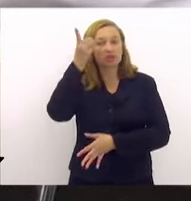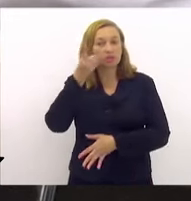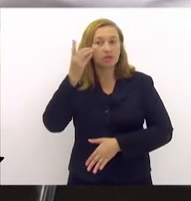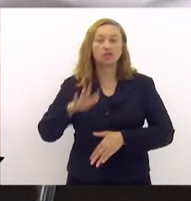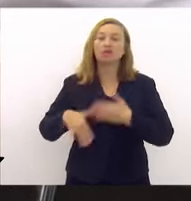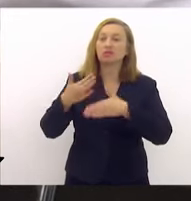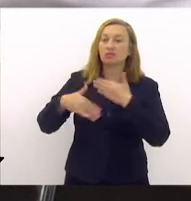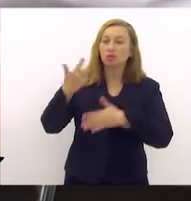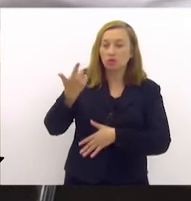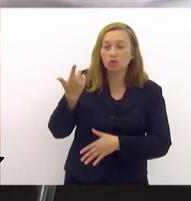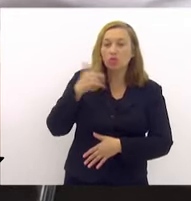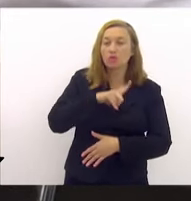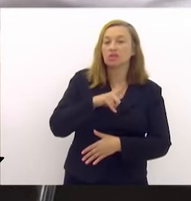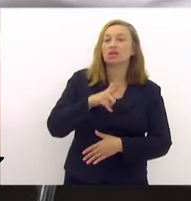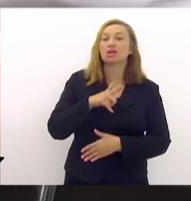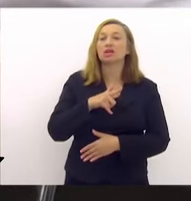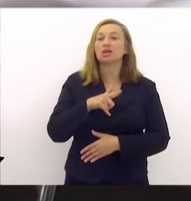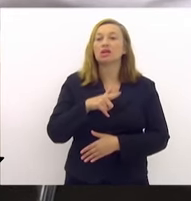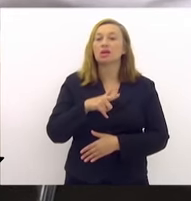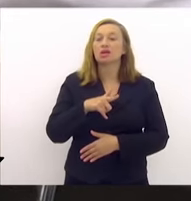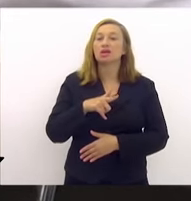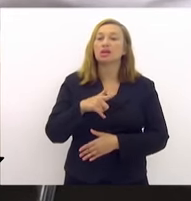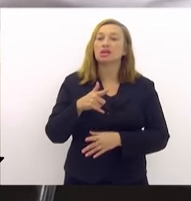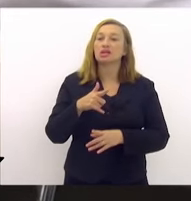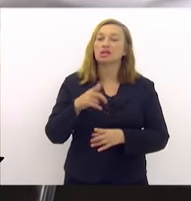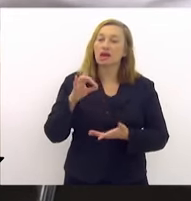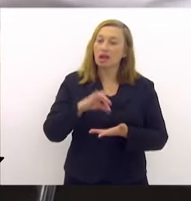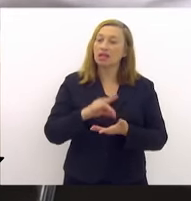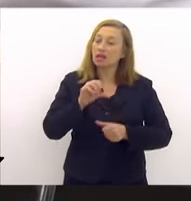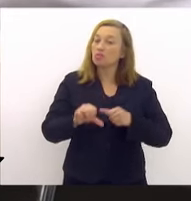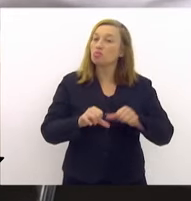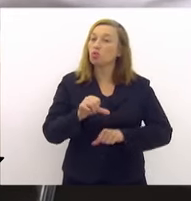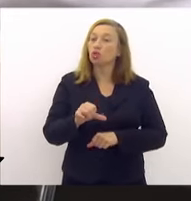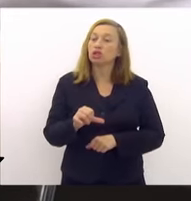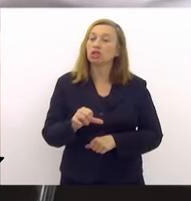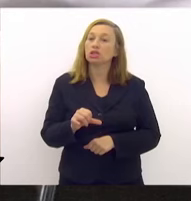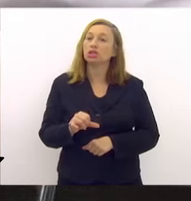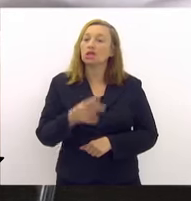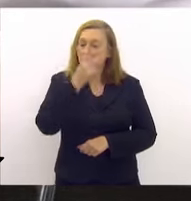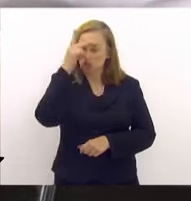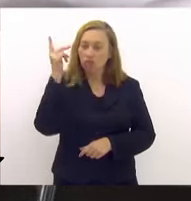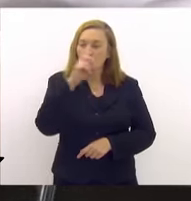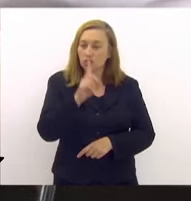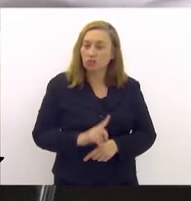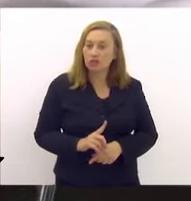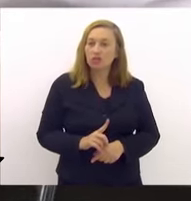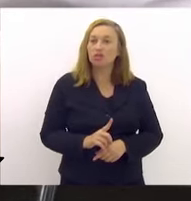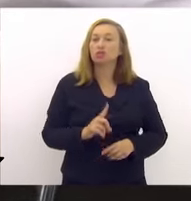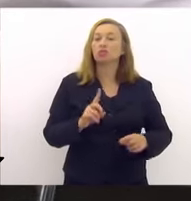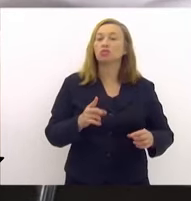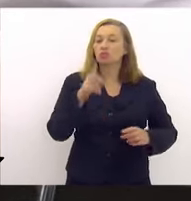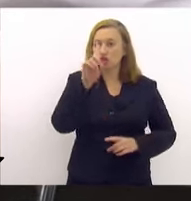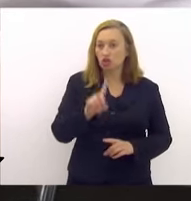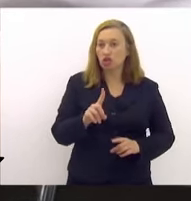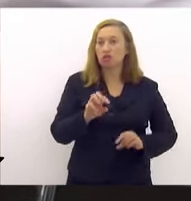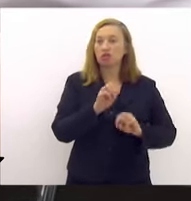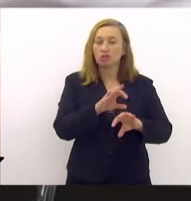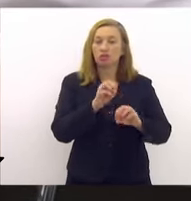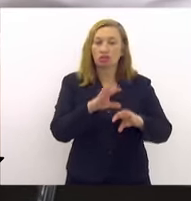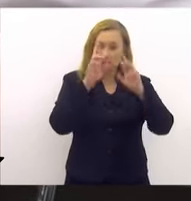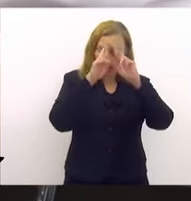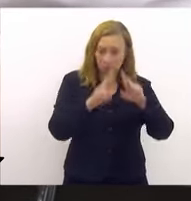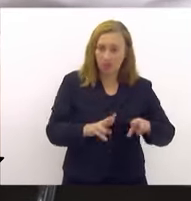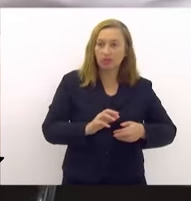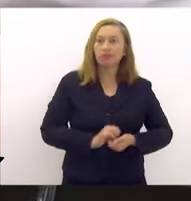a gente consiga fazer com que essa realidade mude e as pessoas com deficiência tenham o seu direito à educação devidamente